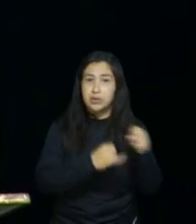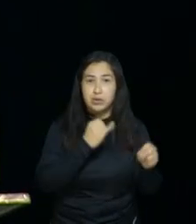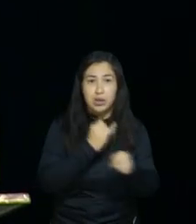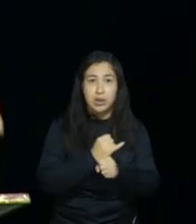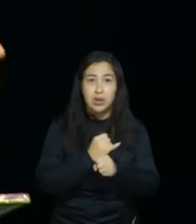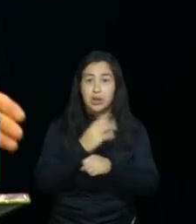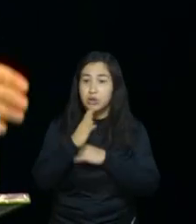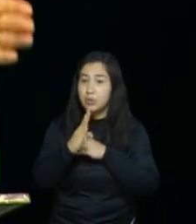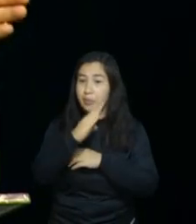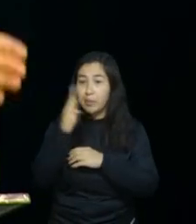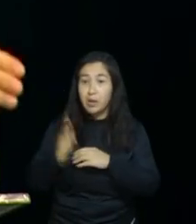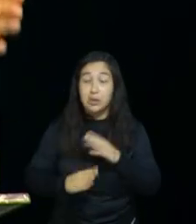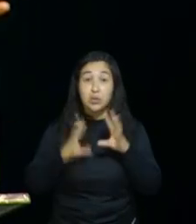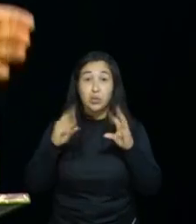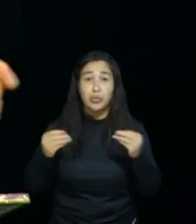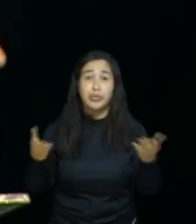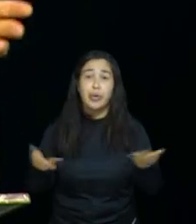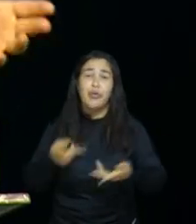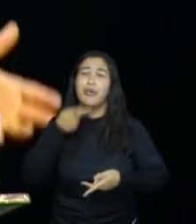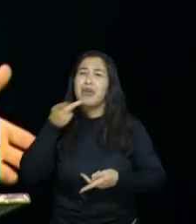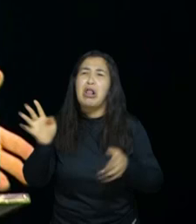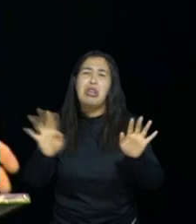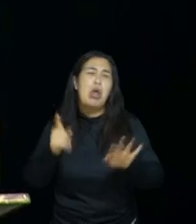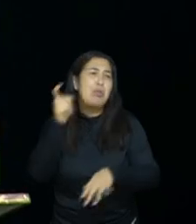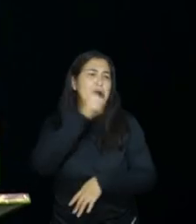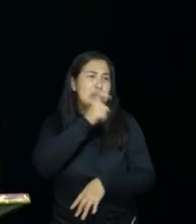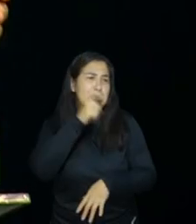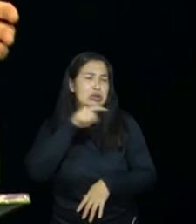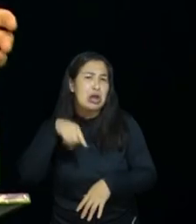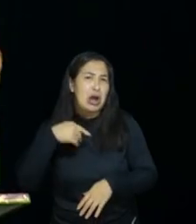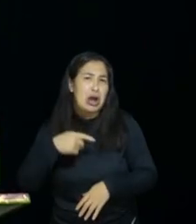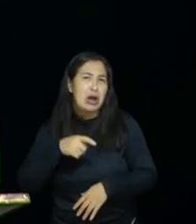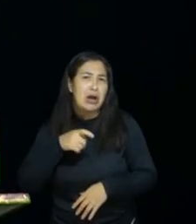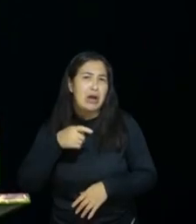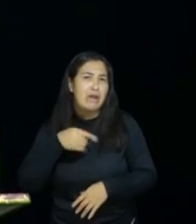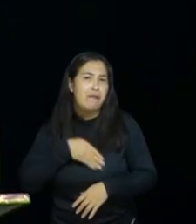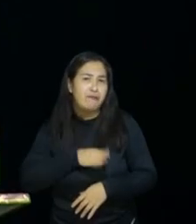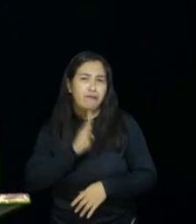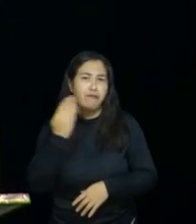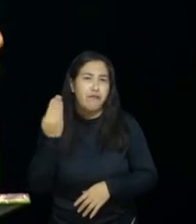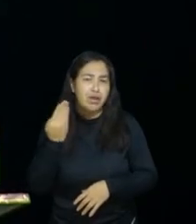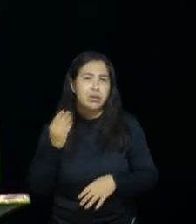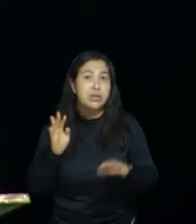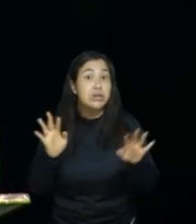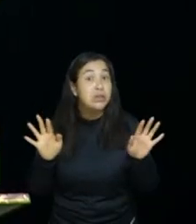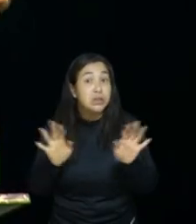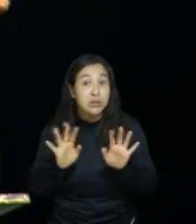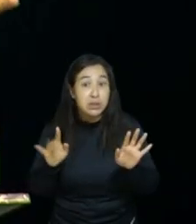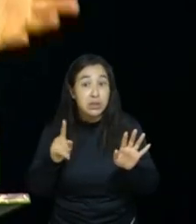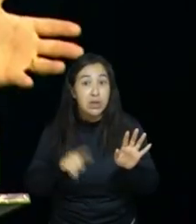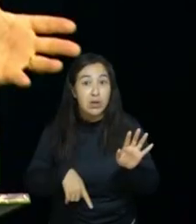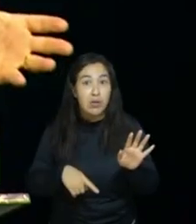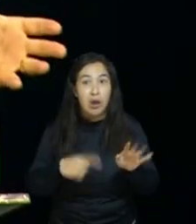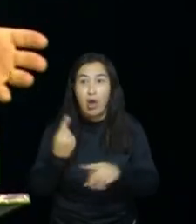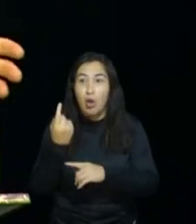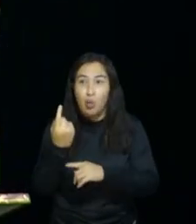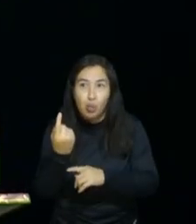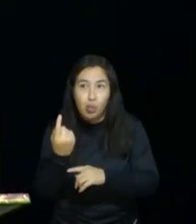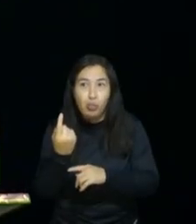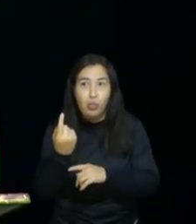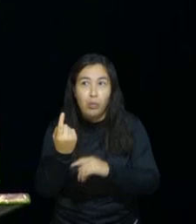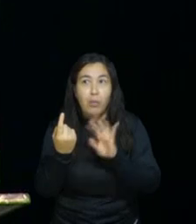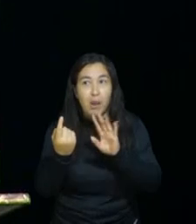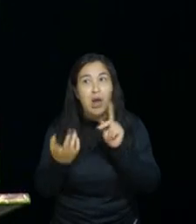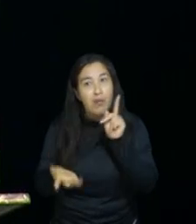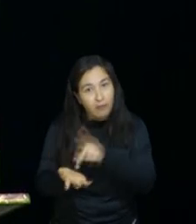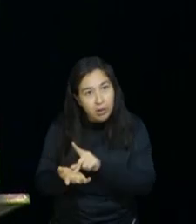Brasil, e aí vem com esse discurso de que é mentira, de que é fake news. Ah, é um caso isolado. Mas, peraí, se é um caso isolado, já não é mentira, aconteceu? Então, a gente tem